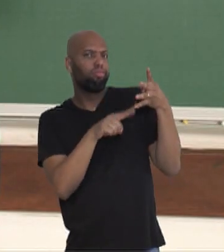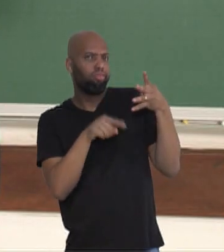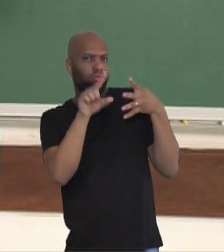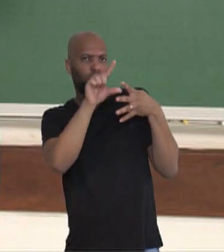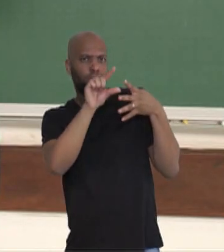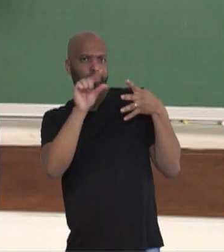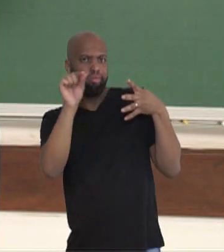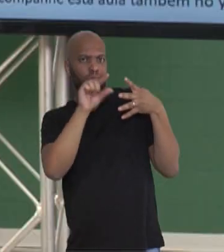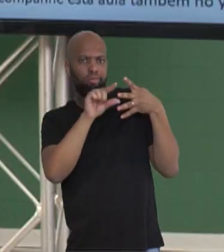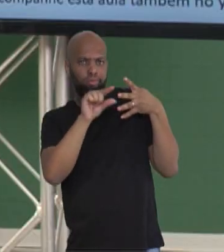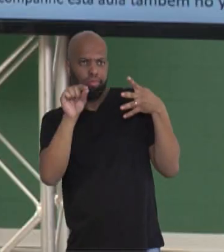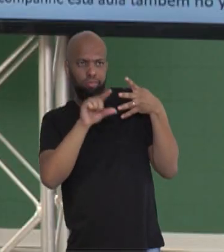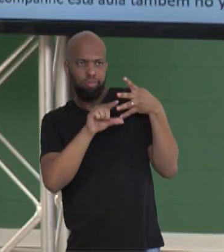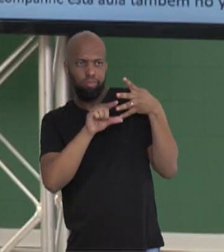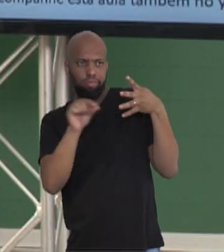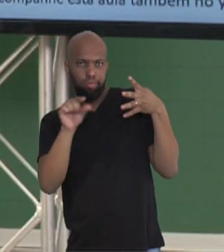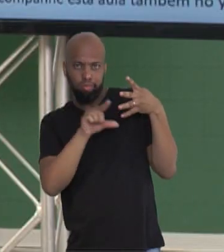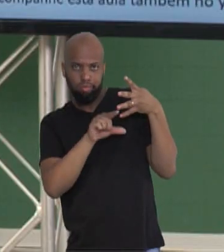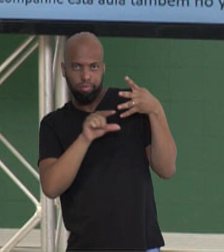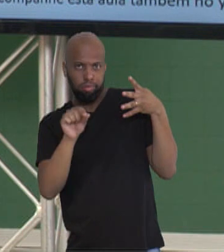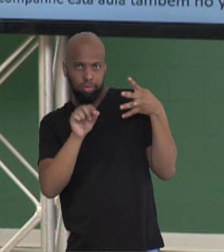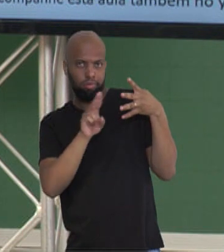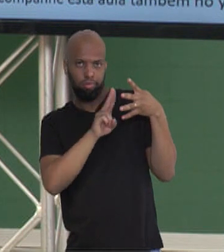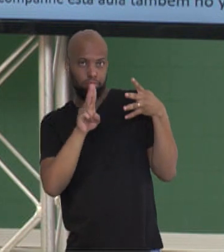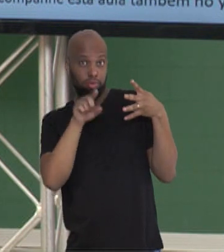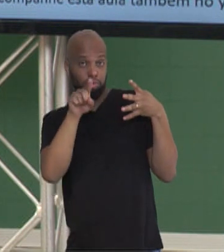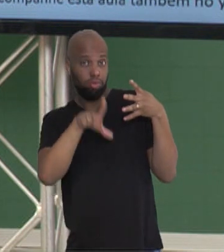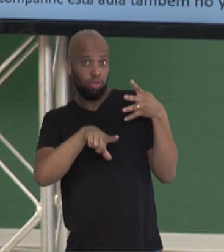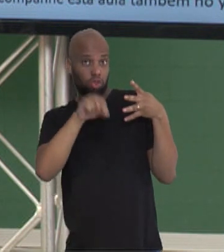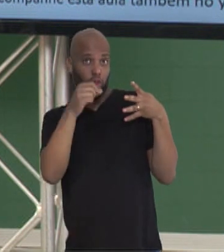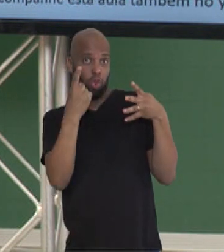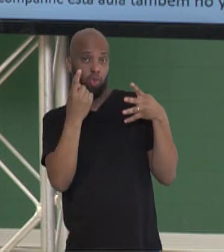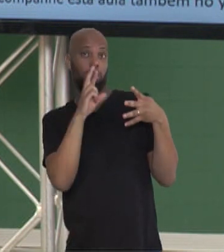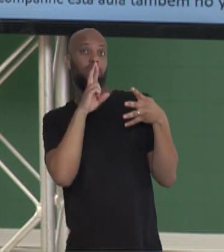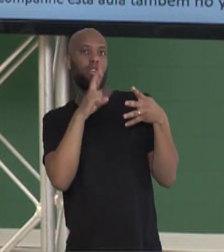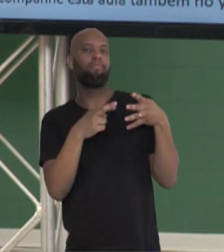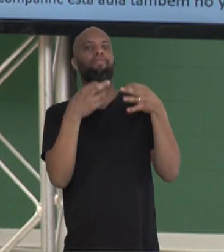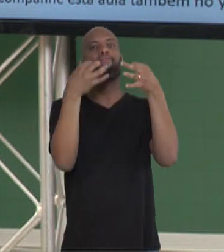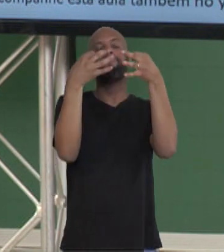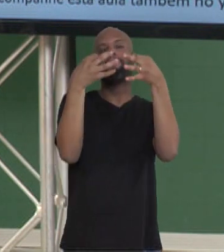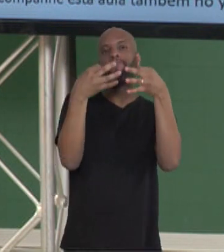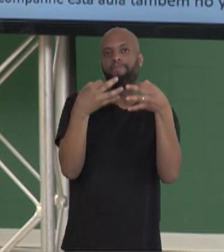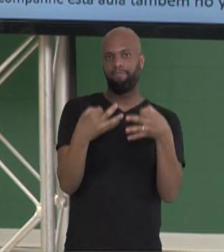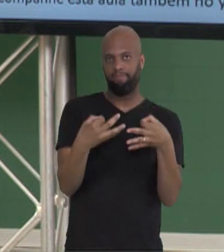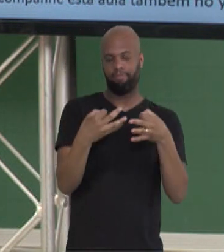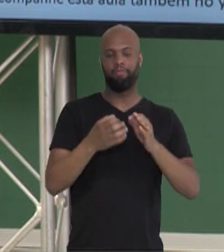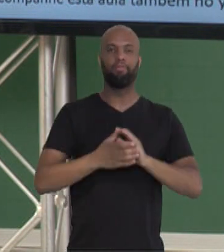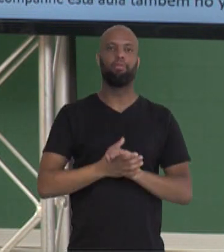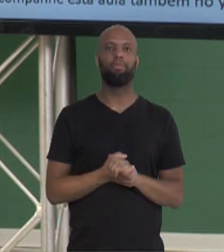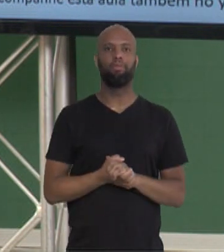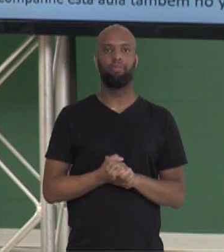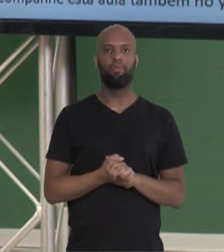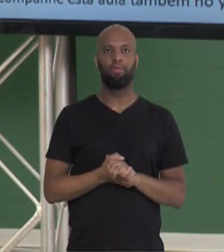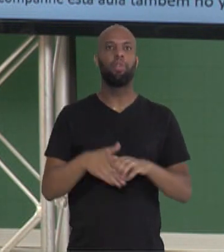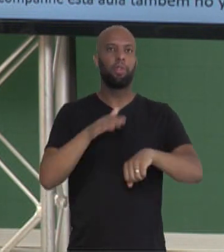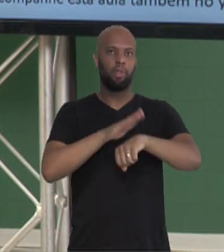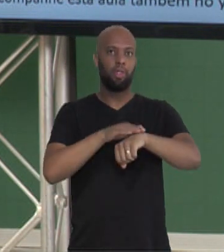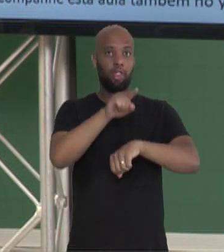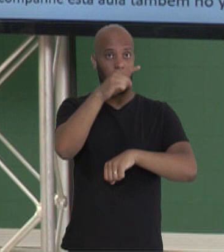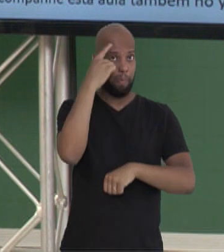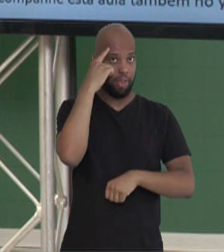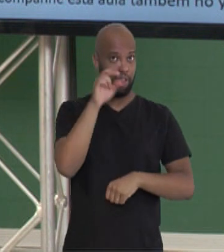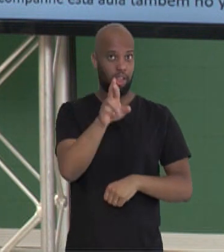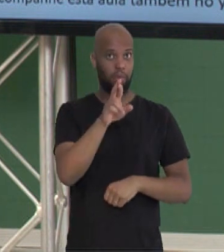oscilatória, alternativa B, secoide, alternativa C, cossenoide ou alternativa D, senoide. Tempinho para